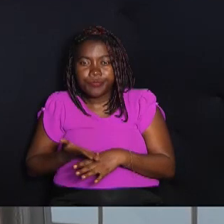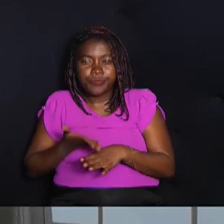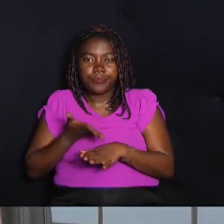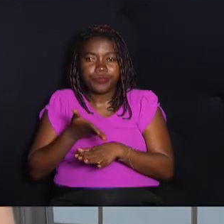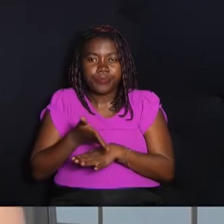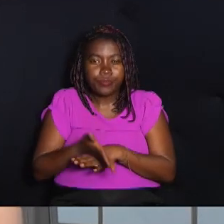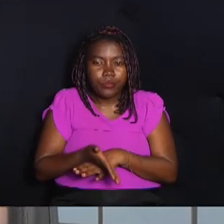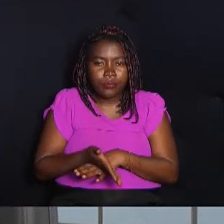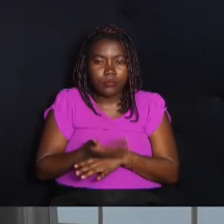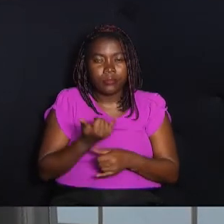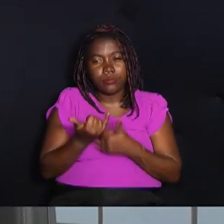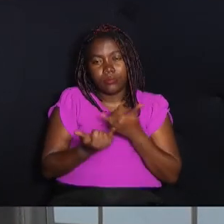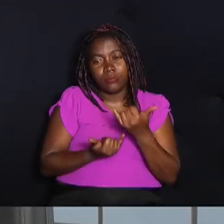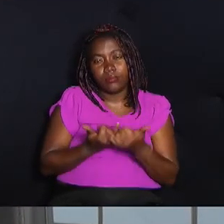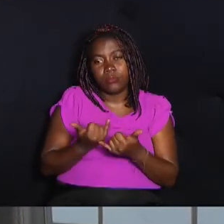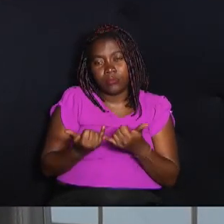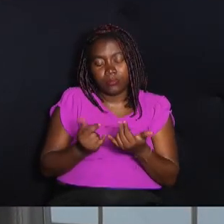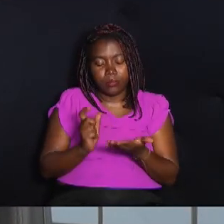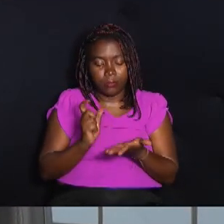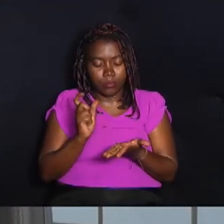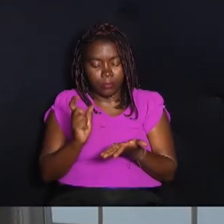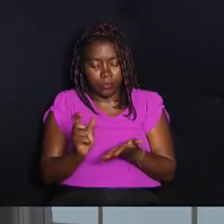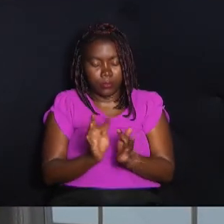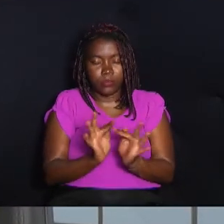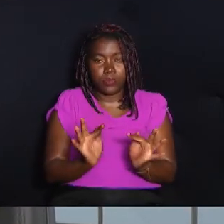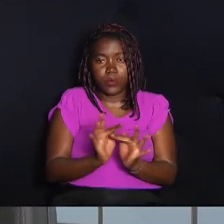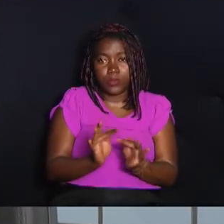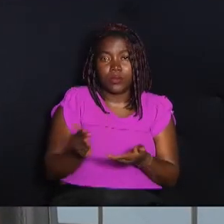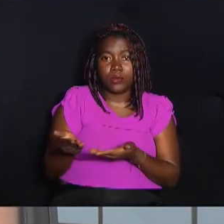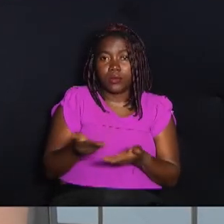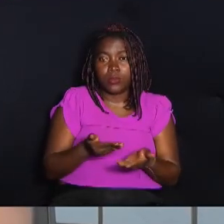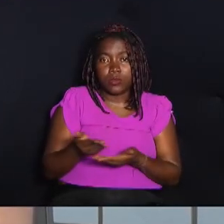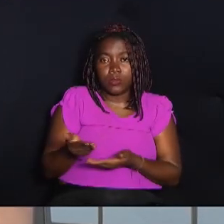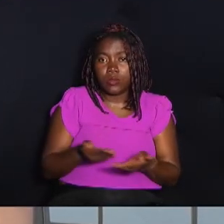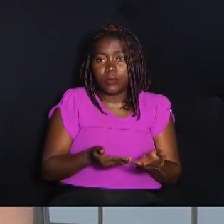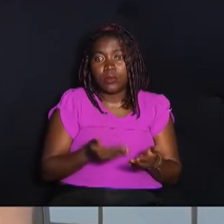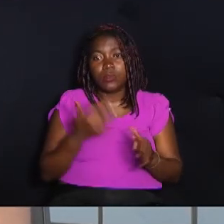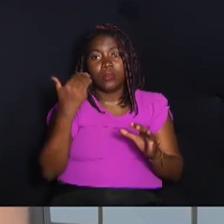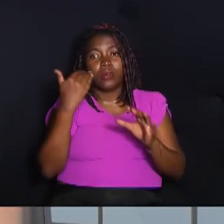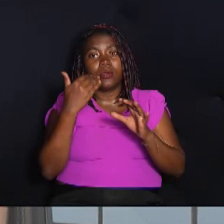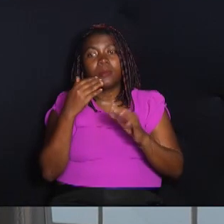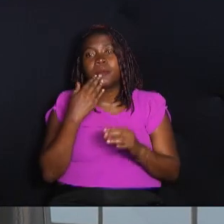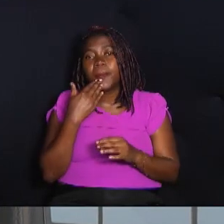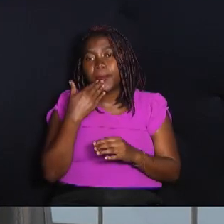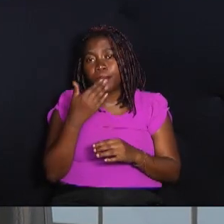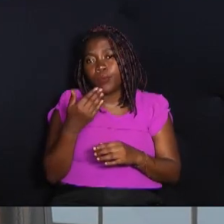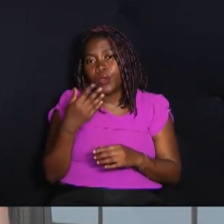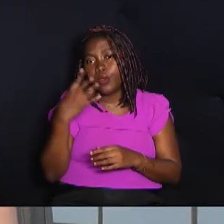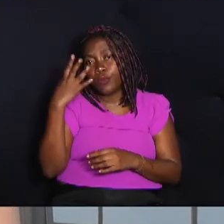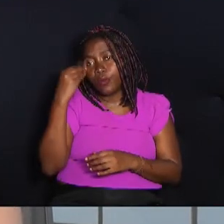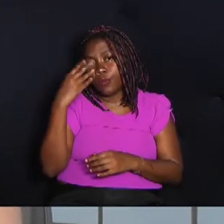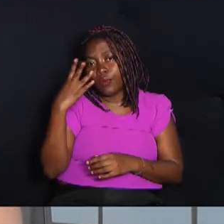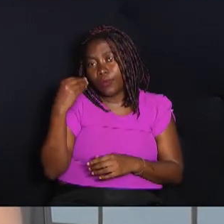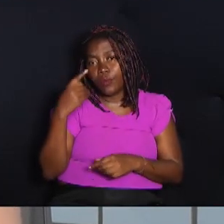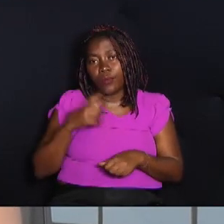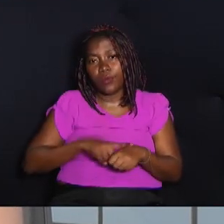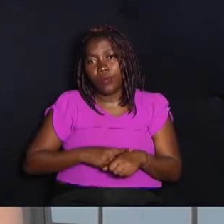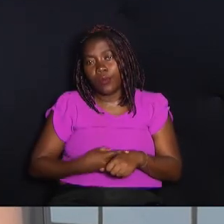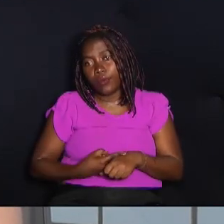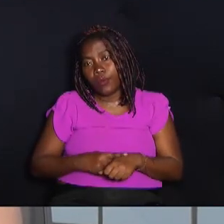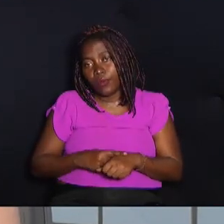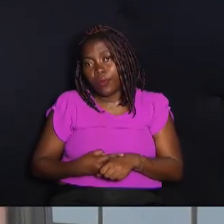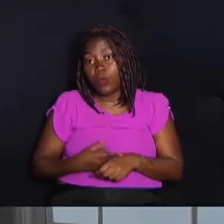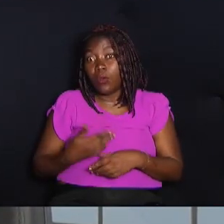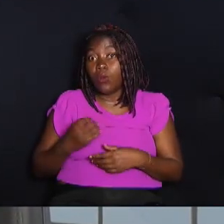na brincadeira, pequenos convites para que se mande fotos, ou fotos de uma intimidade, de uma sensualidade, ou